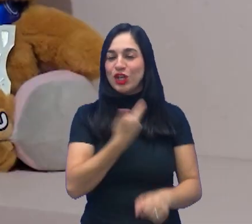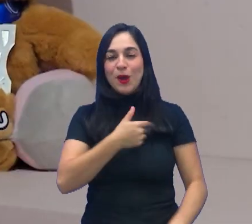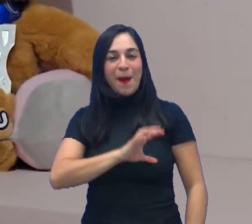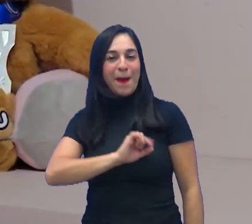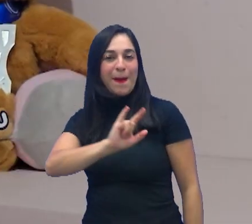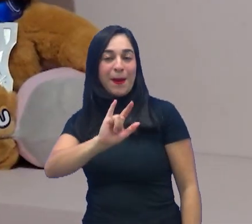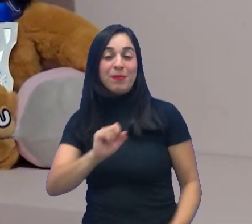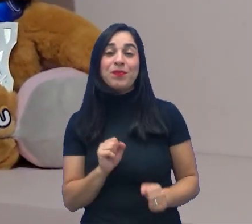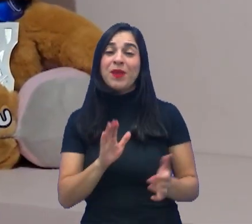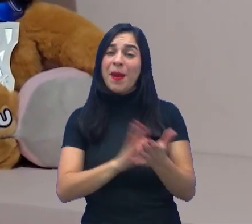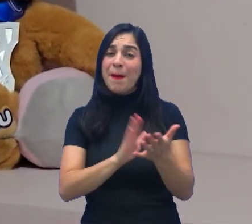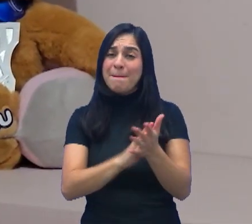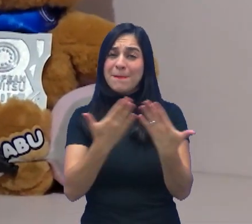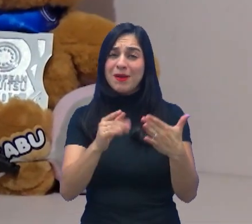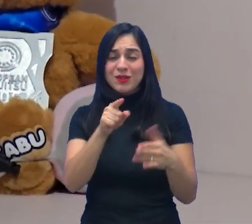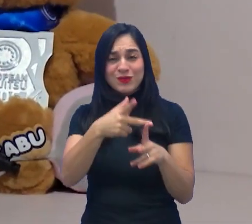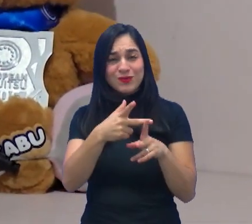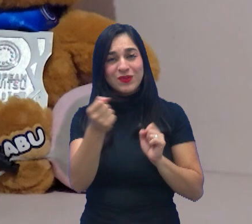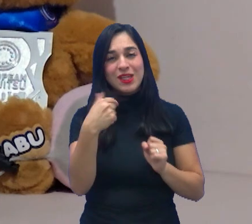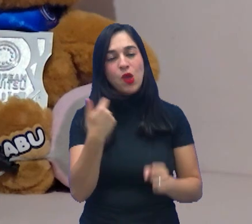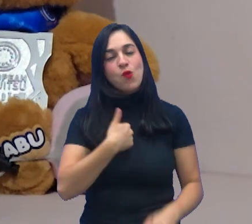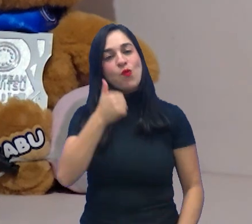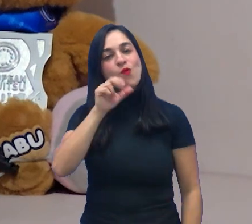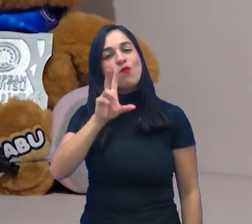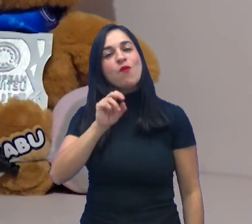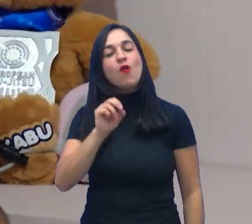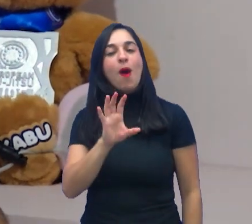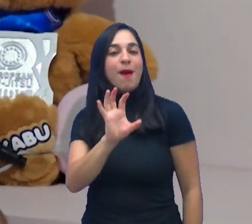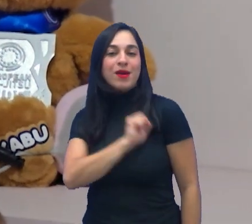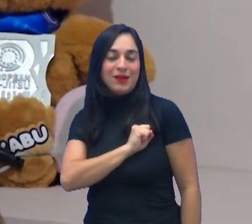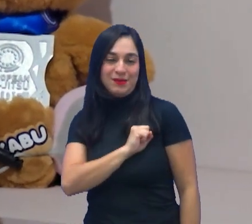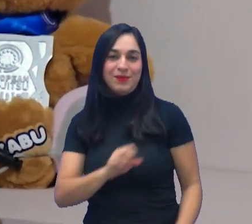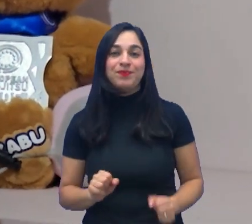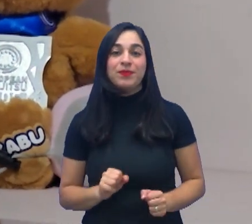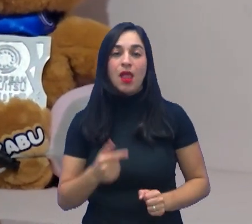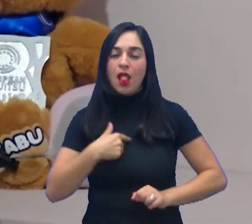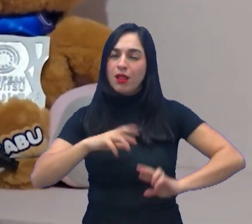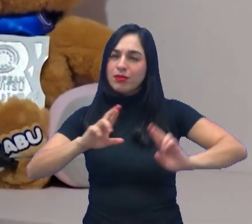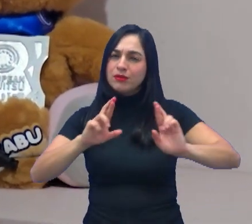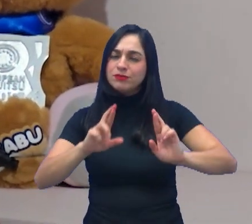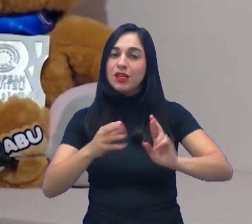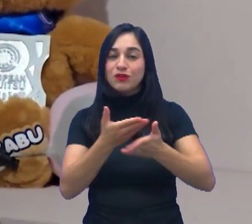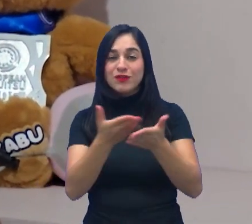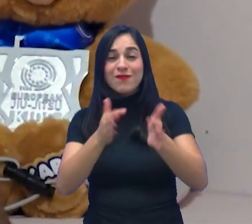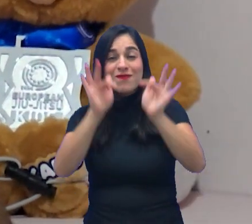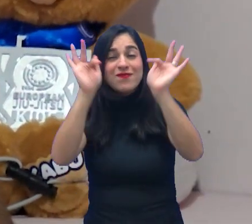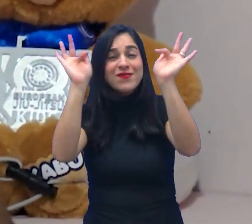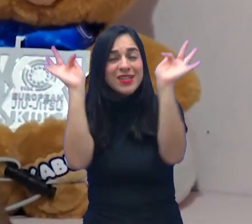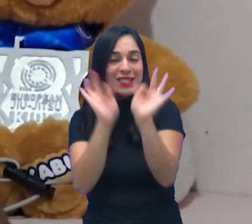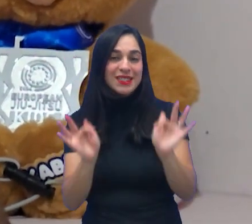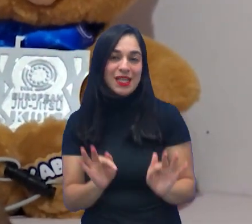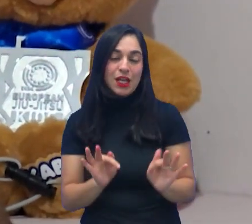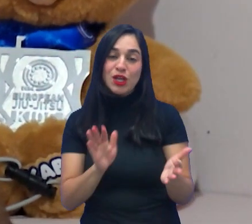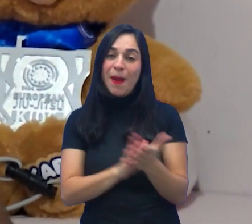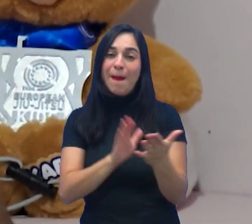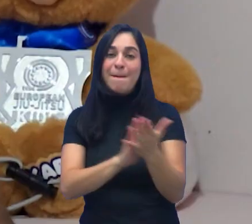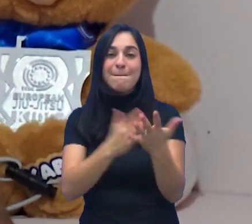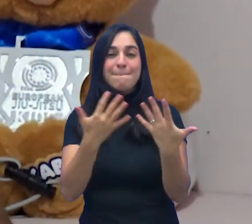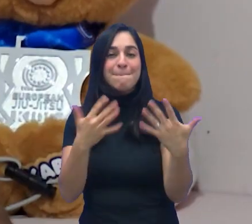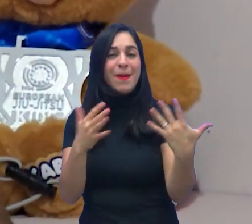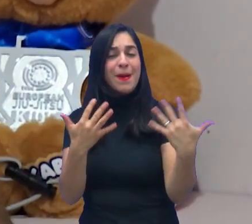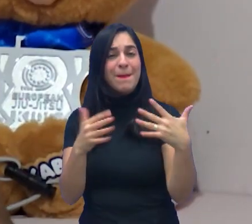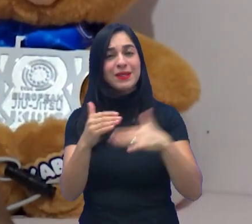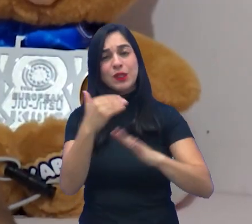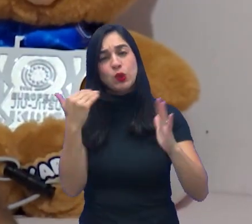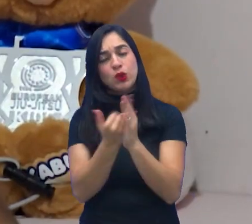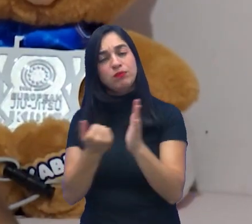Yasmin, pela sua conquista, e a vovó te ama muito. Queria desejar muita felicidade para Yasmin e parabenizar ela por tudo que ela tem